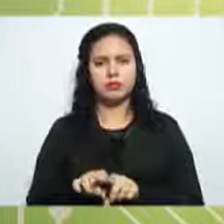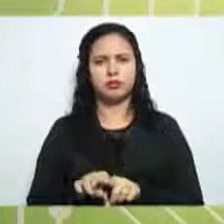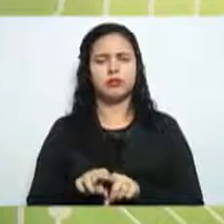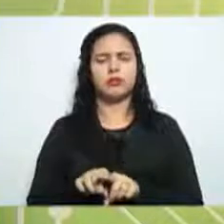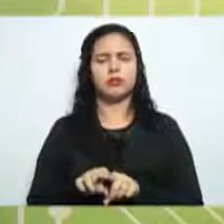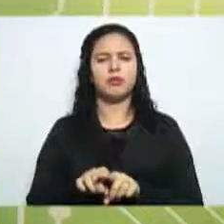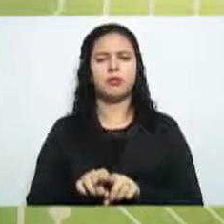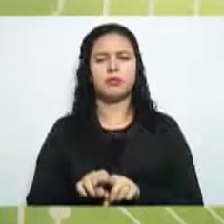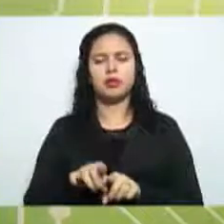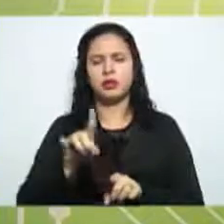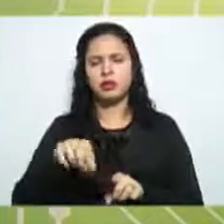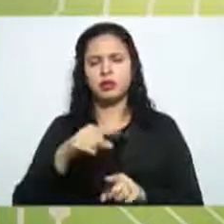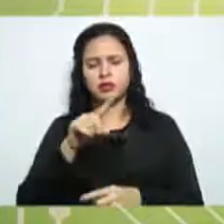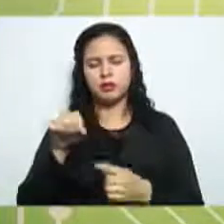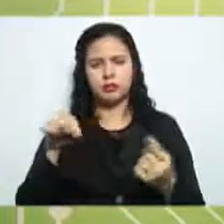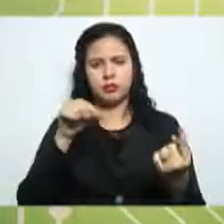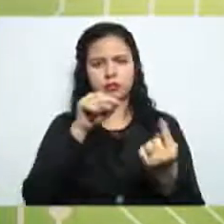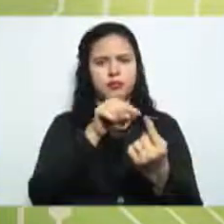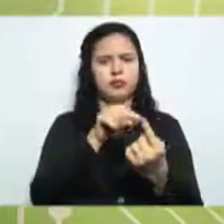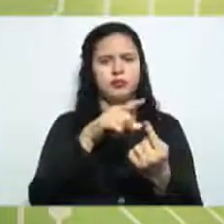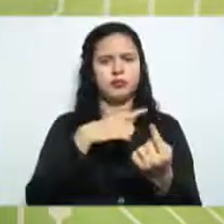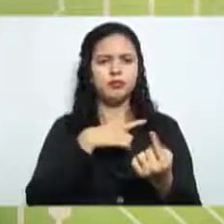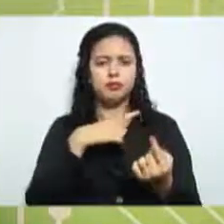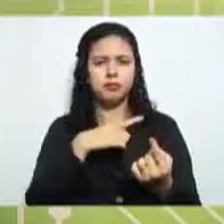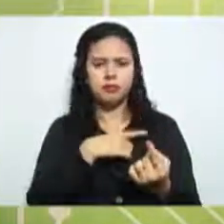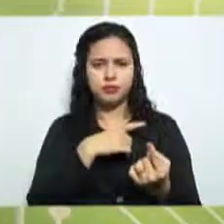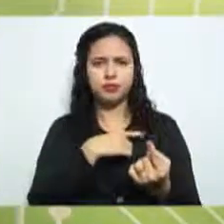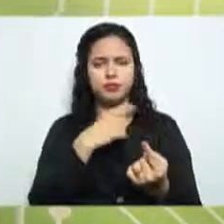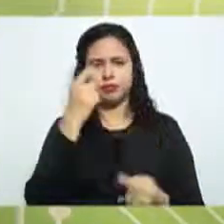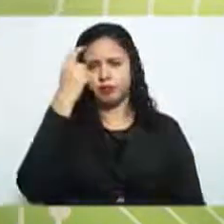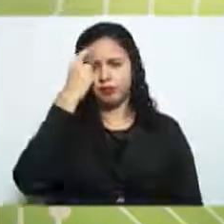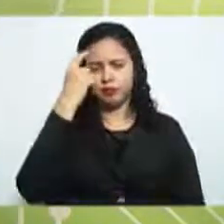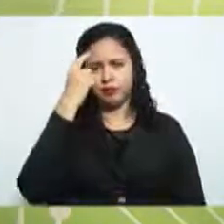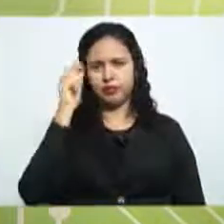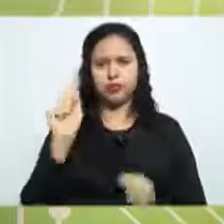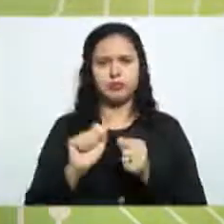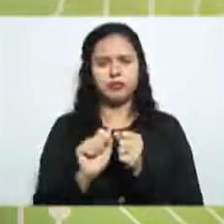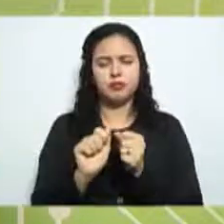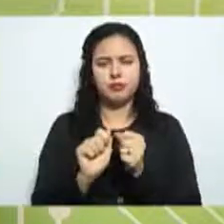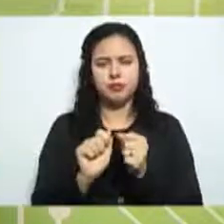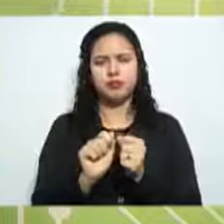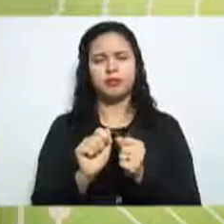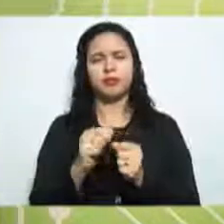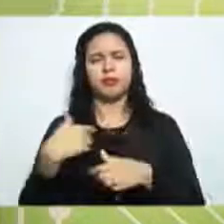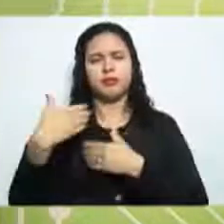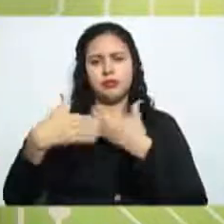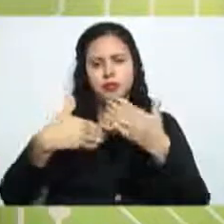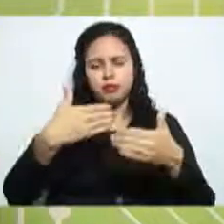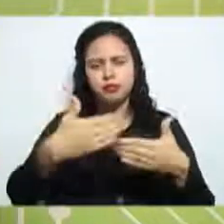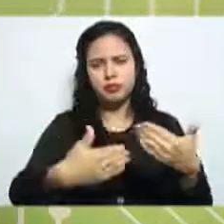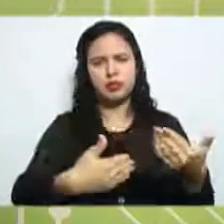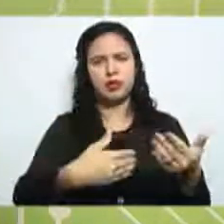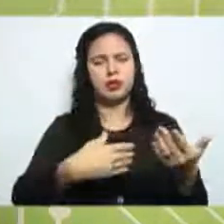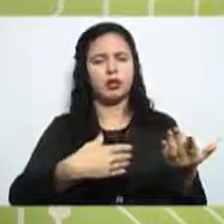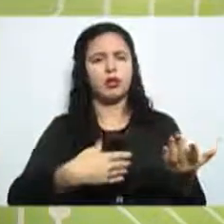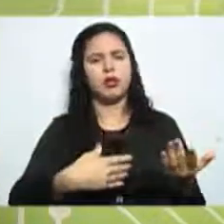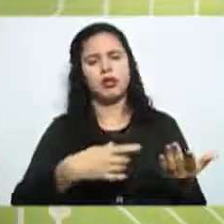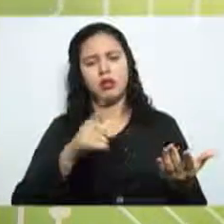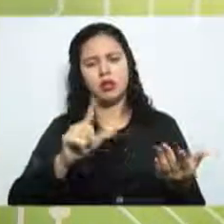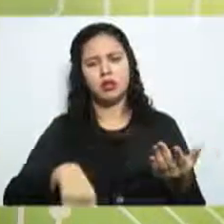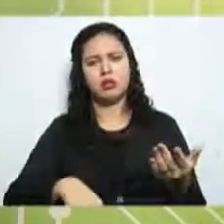produtor. E são esses os objetivos que a gente tem quando a gente pensa em fazer um processo produtivo mais lógico, mais baseado